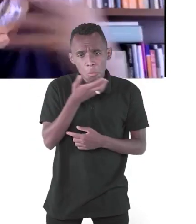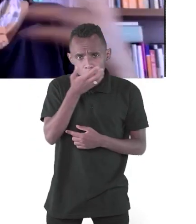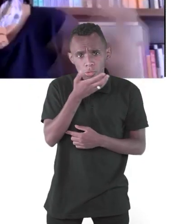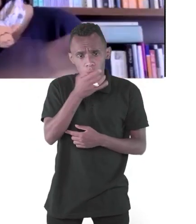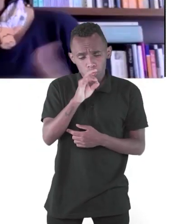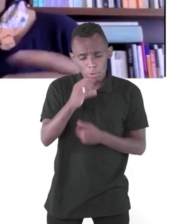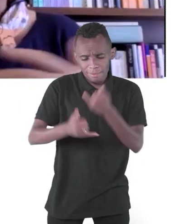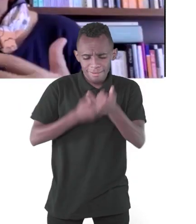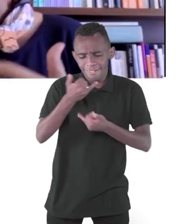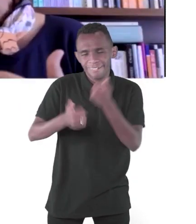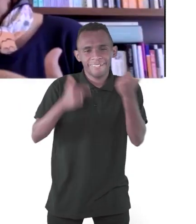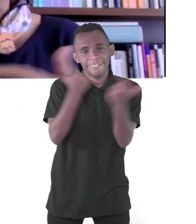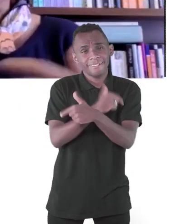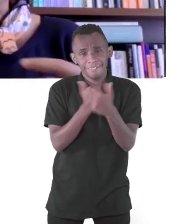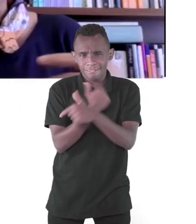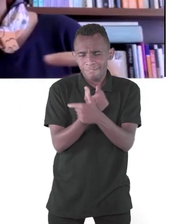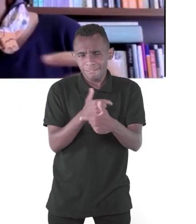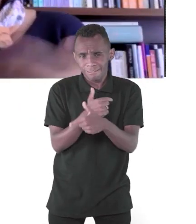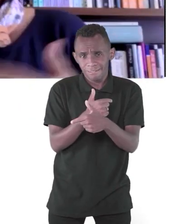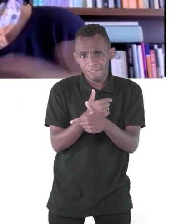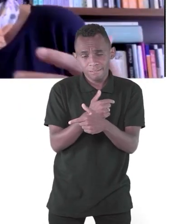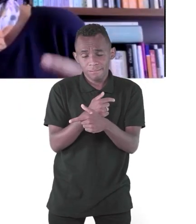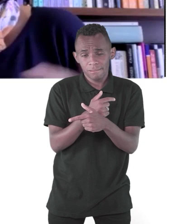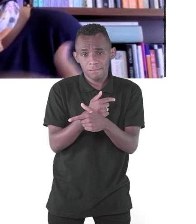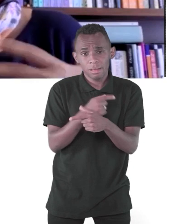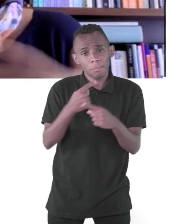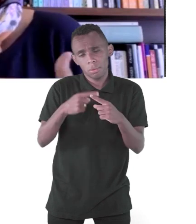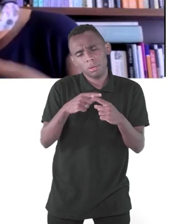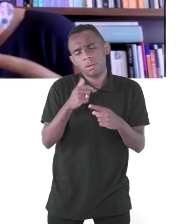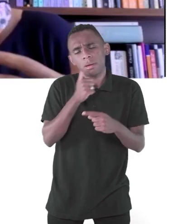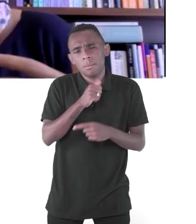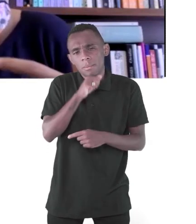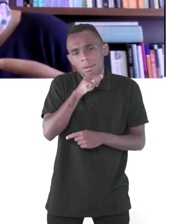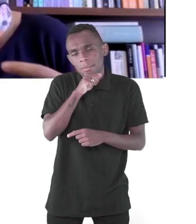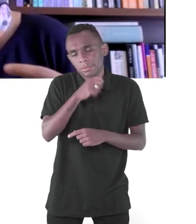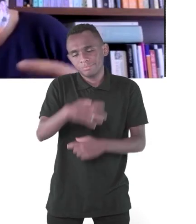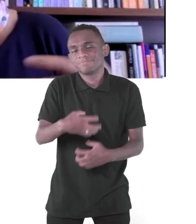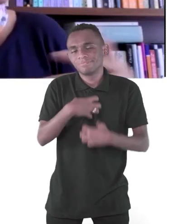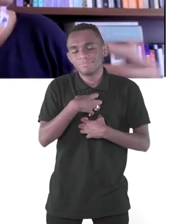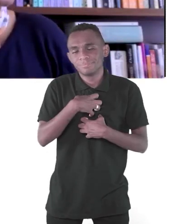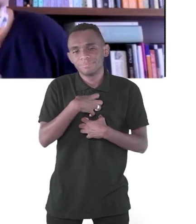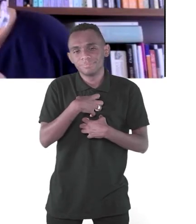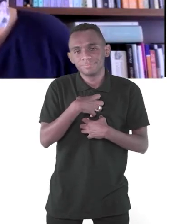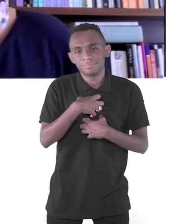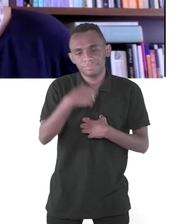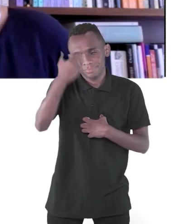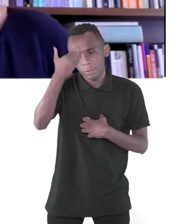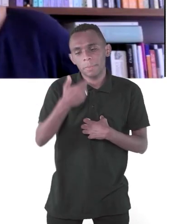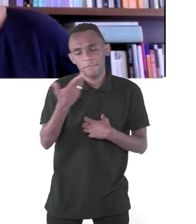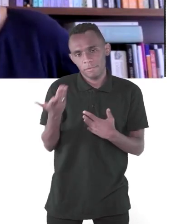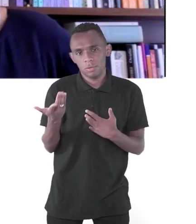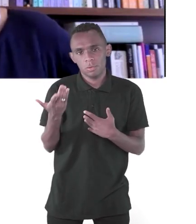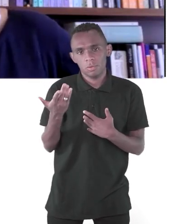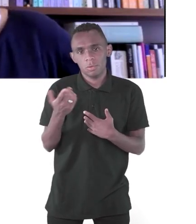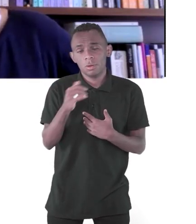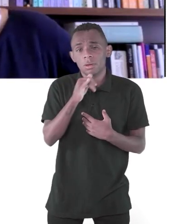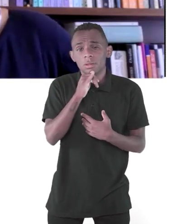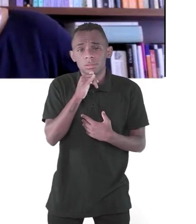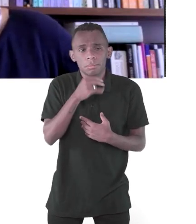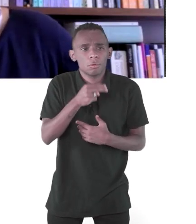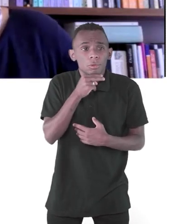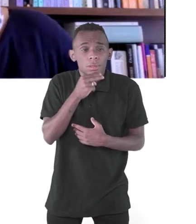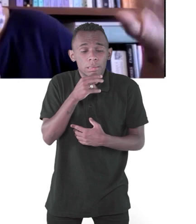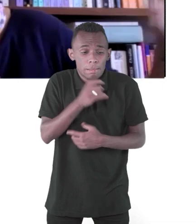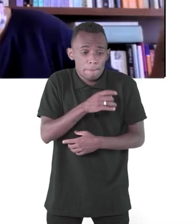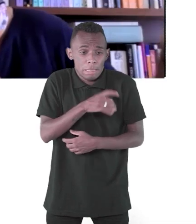essa música para nos divertir, né? Porque minha mãe é desse tipo de pessoa. O neto, outro dia, estava morrendo de medo do